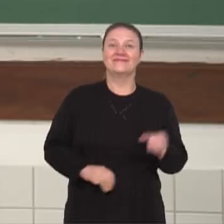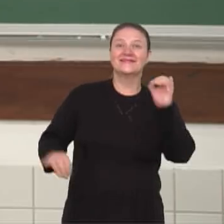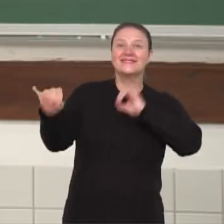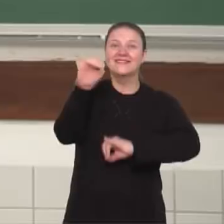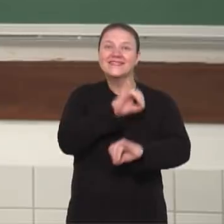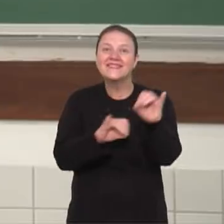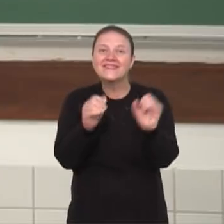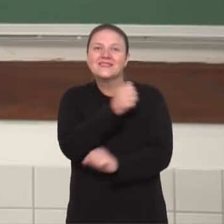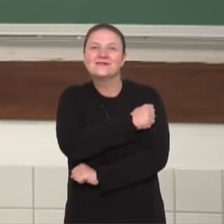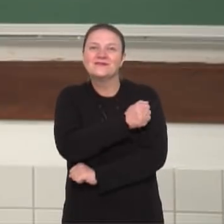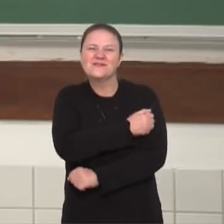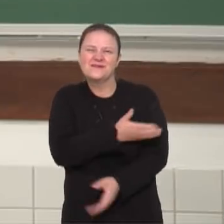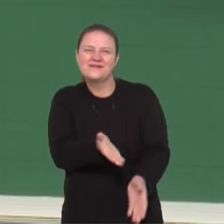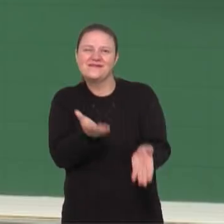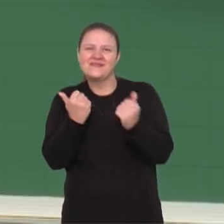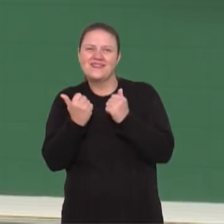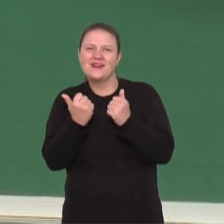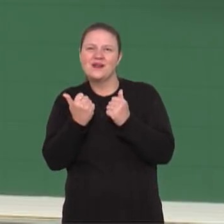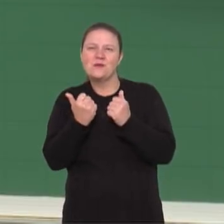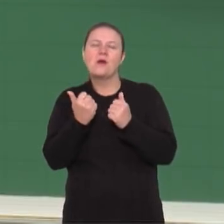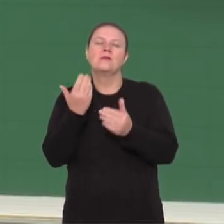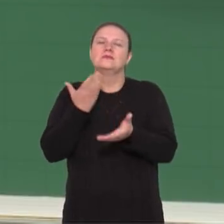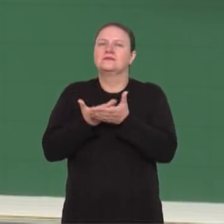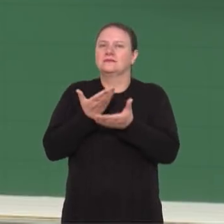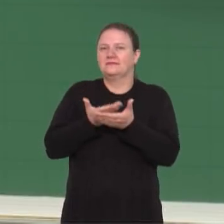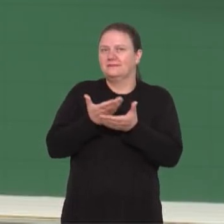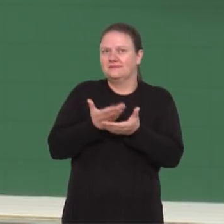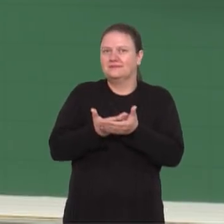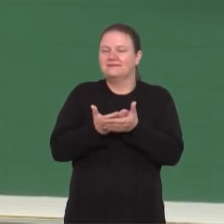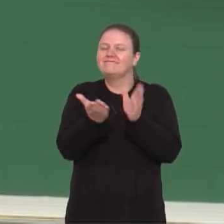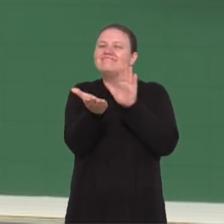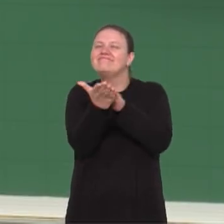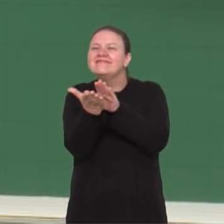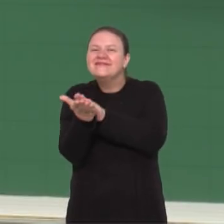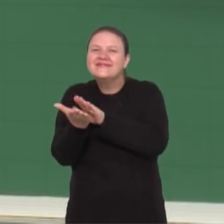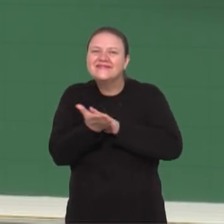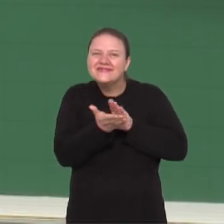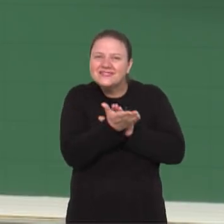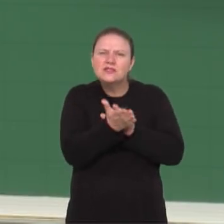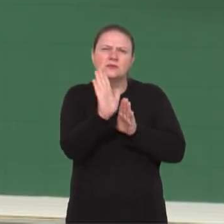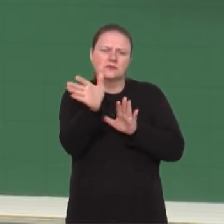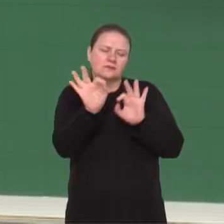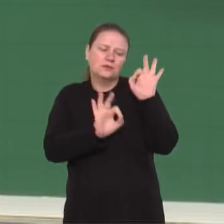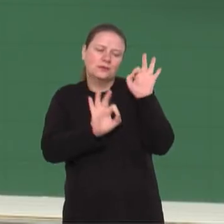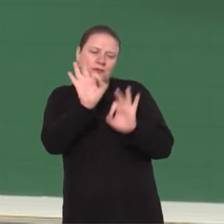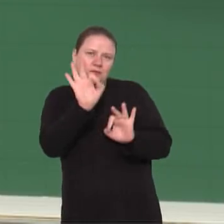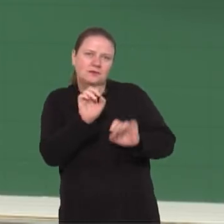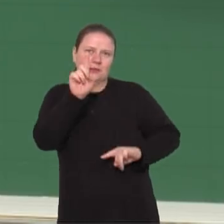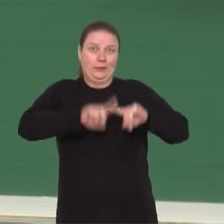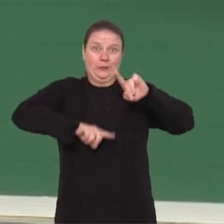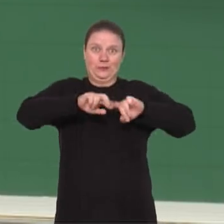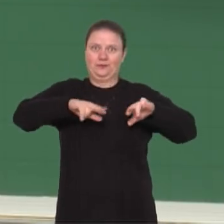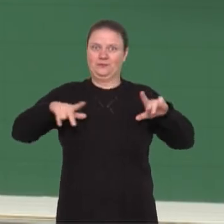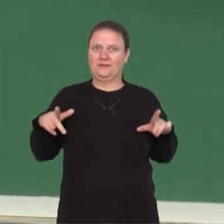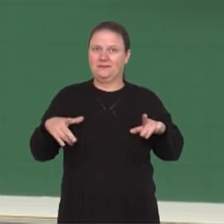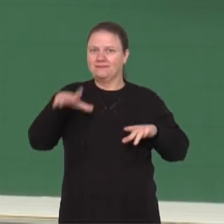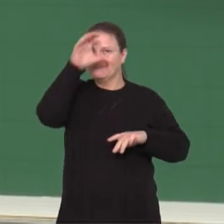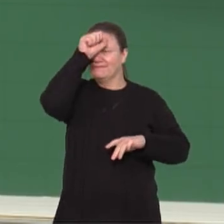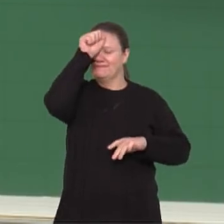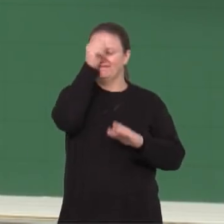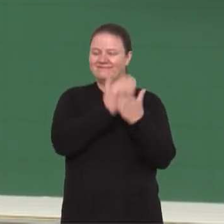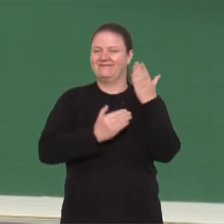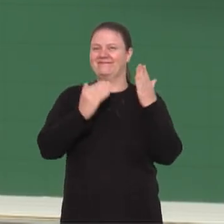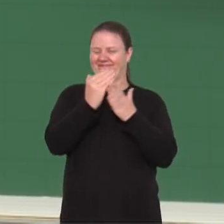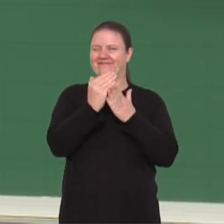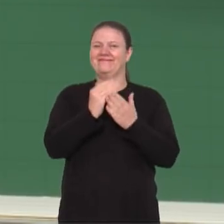Olá pessoal, vamos para mais uma teleaula. Parabéns para vocês que já se organizaram aí com os materiais, né, para aprender um pouquinho